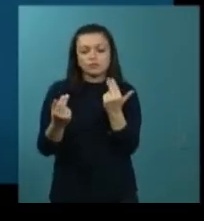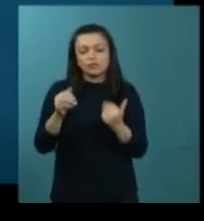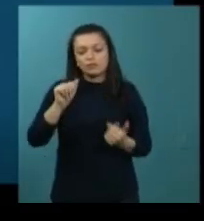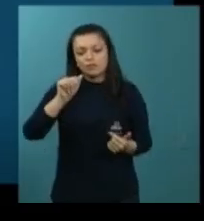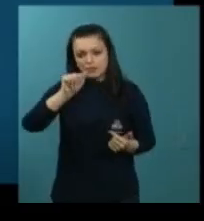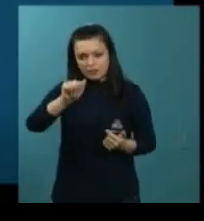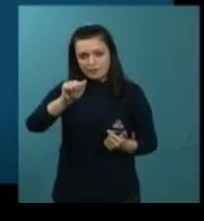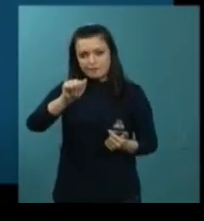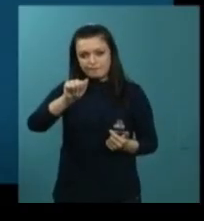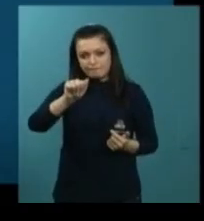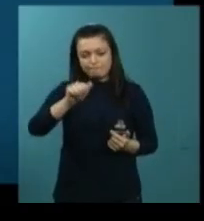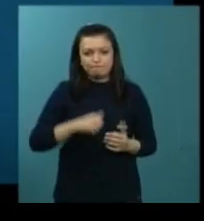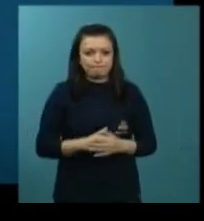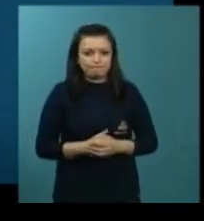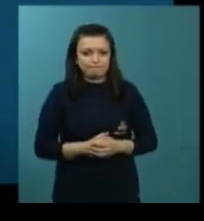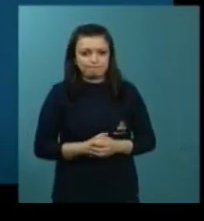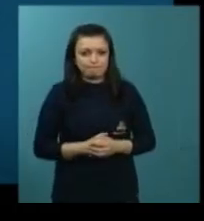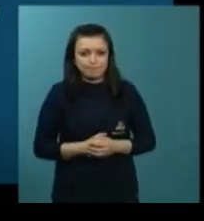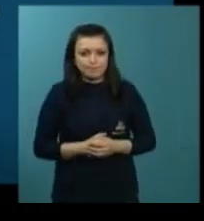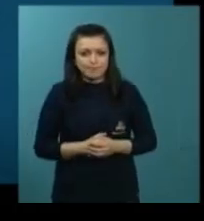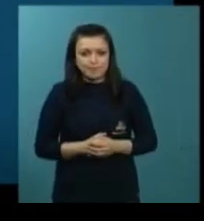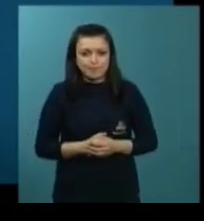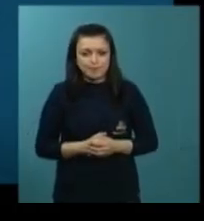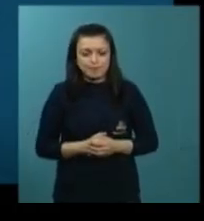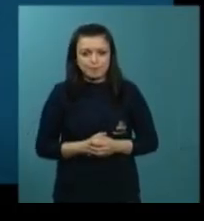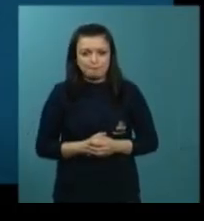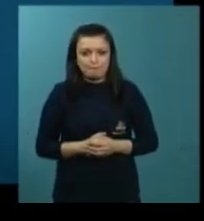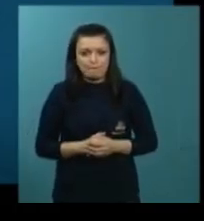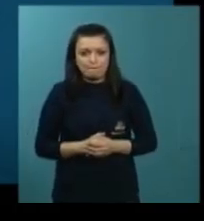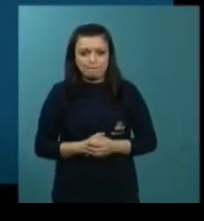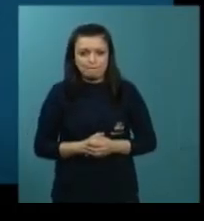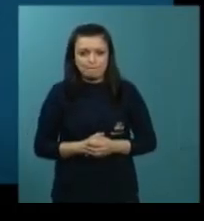ao conjunto A.